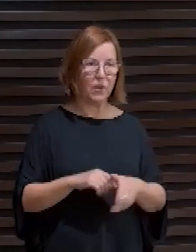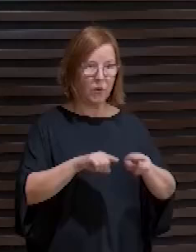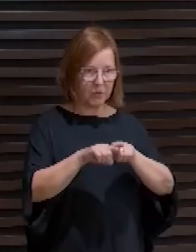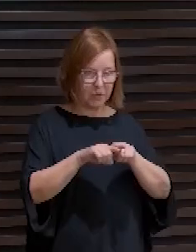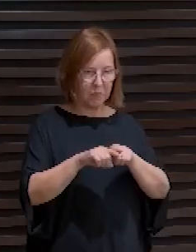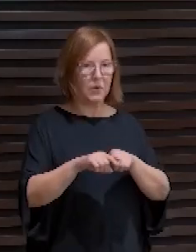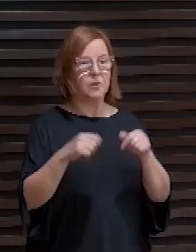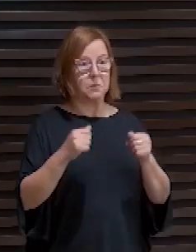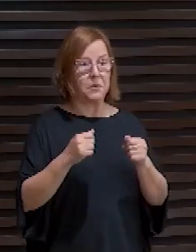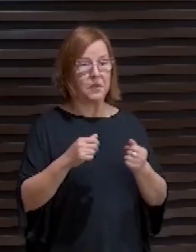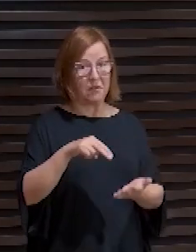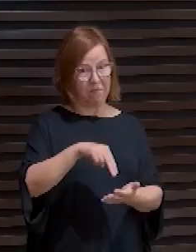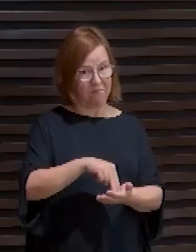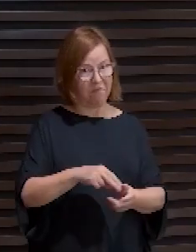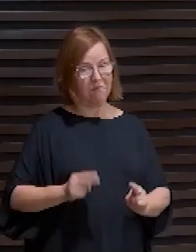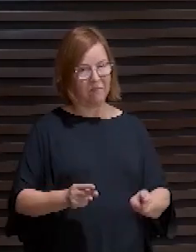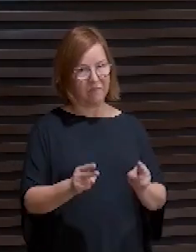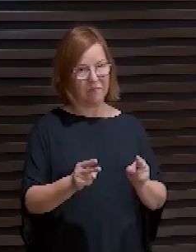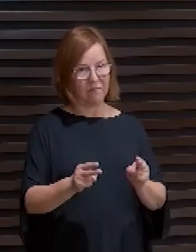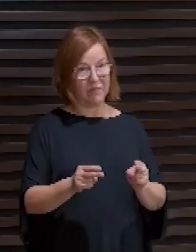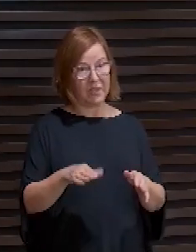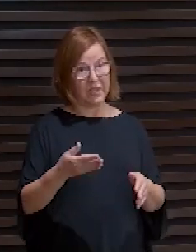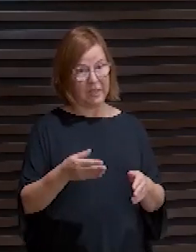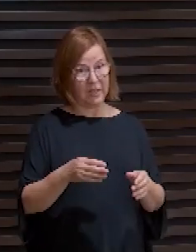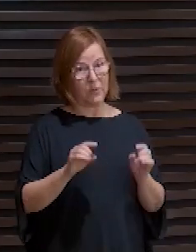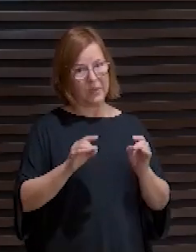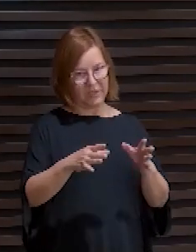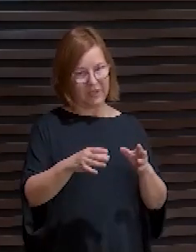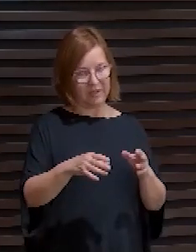perseverar e por isso rejeitados.